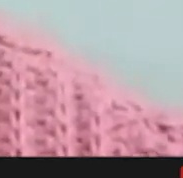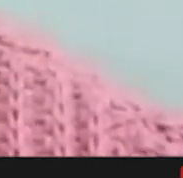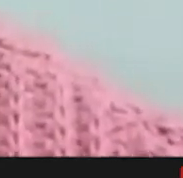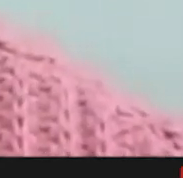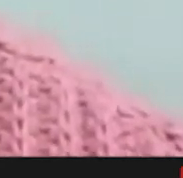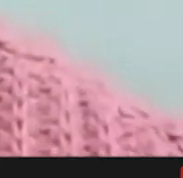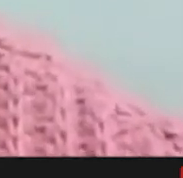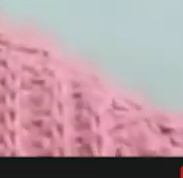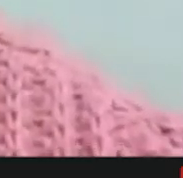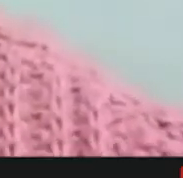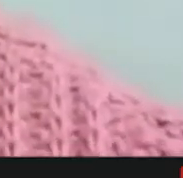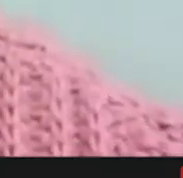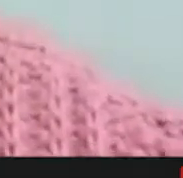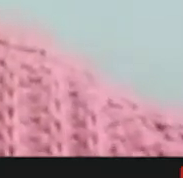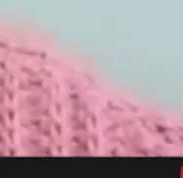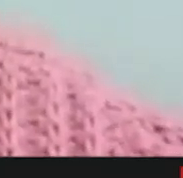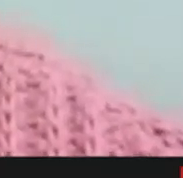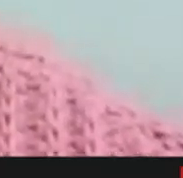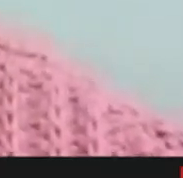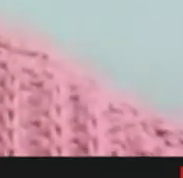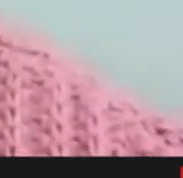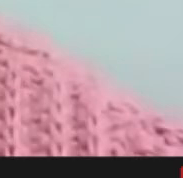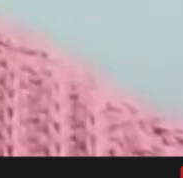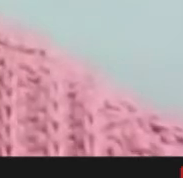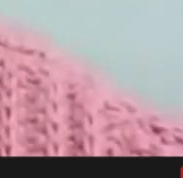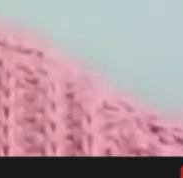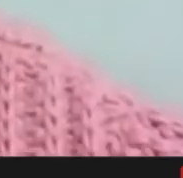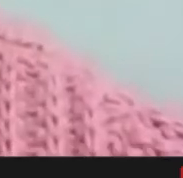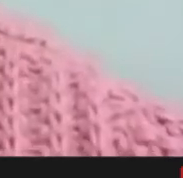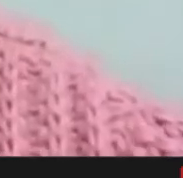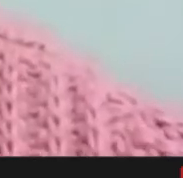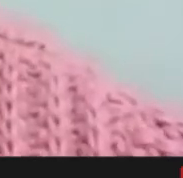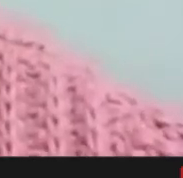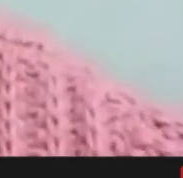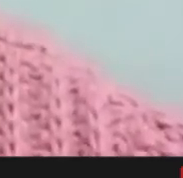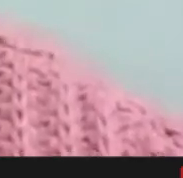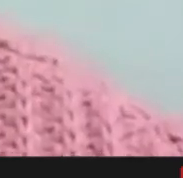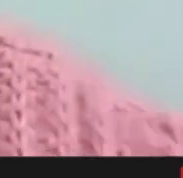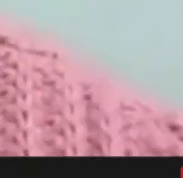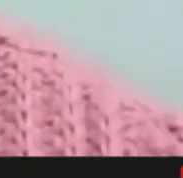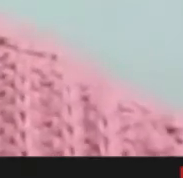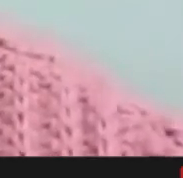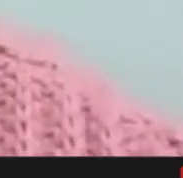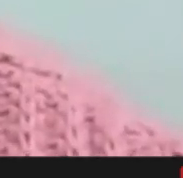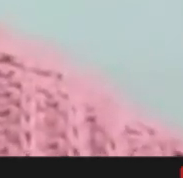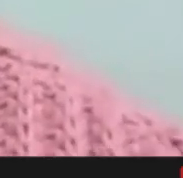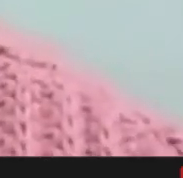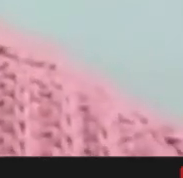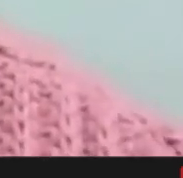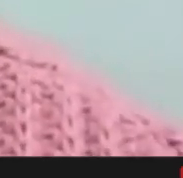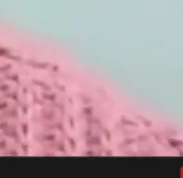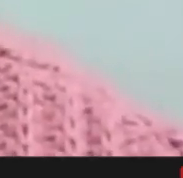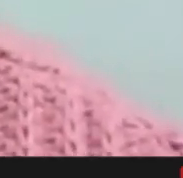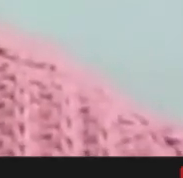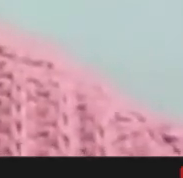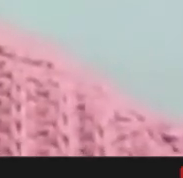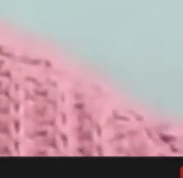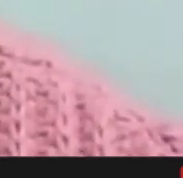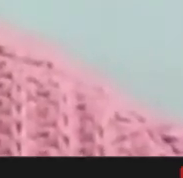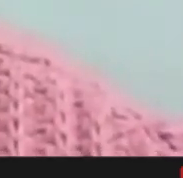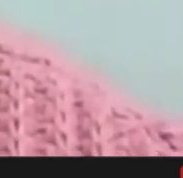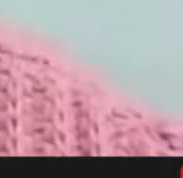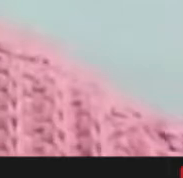isso, né? Mas o que inicialmente eu quero colocar é fundamentalmente a complexidade da